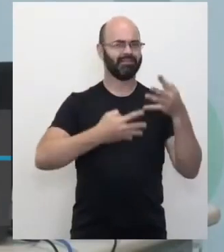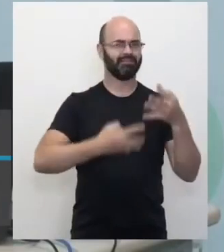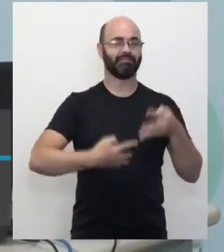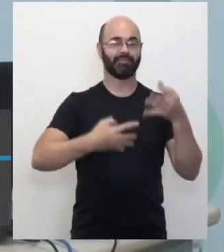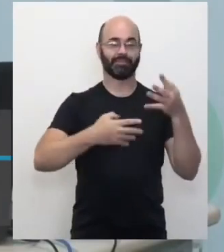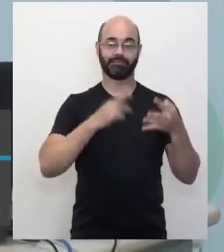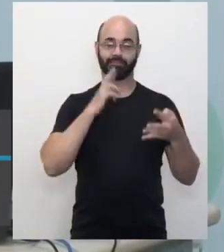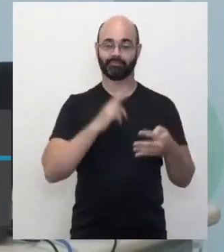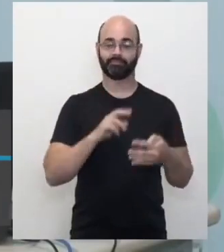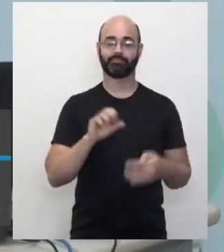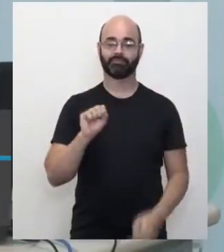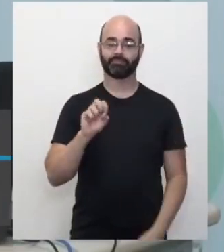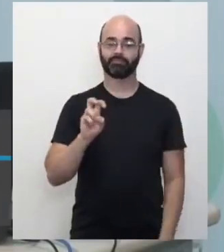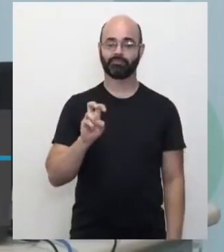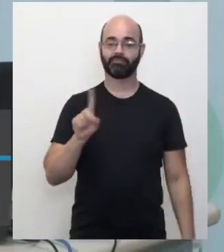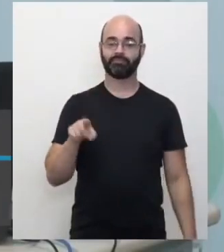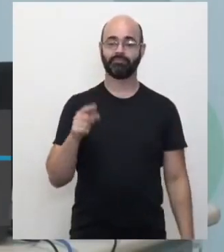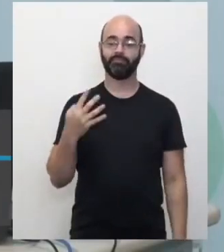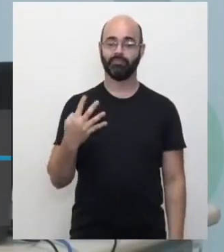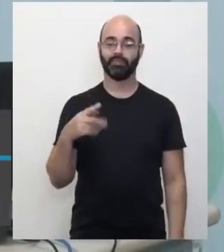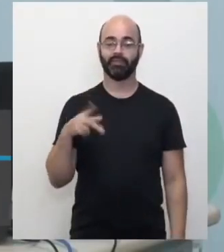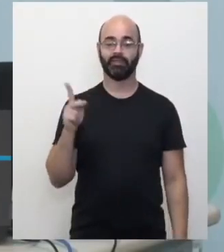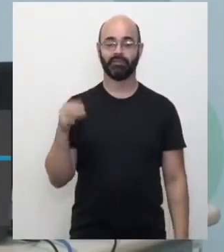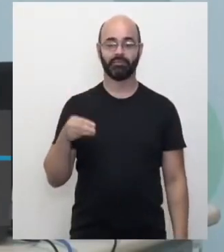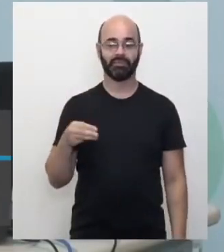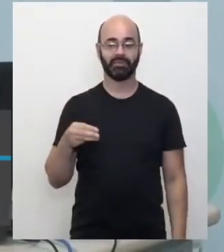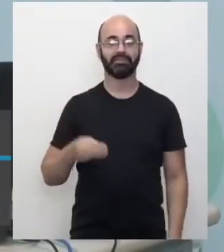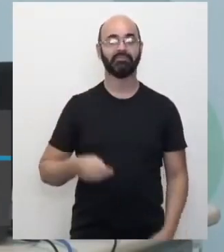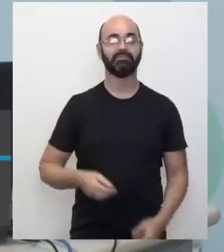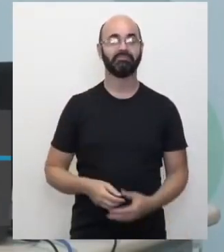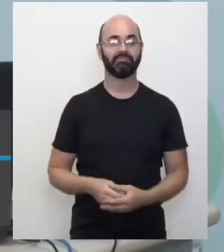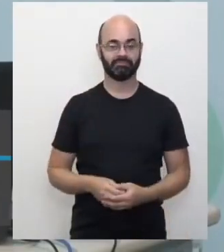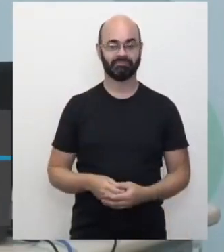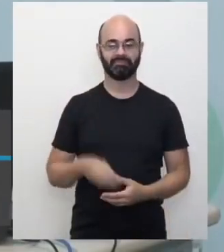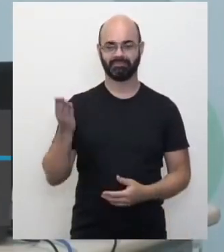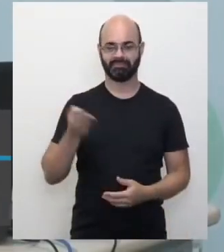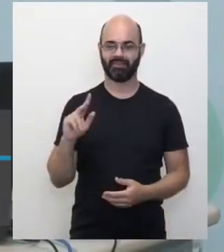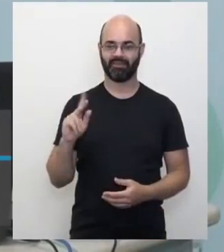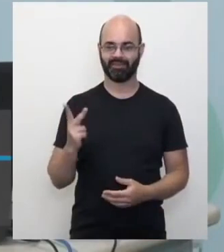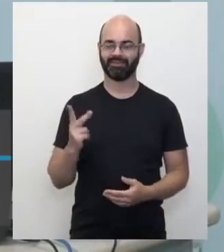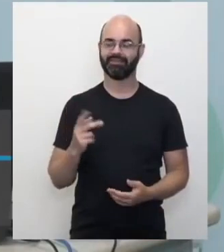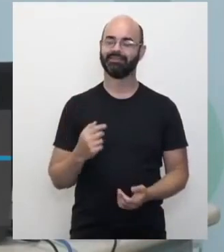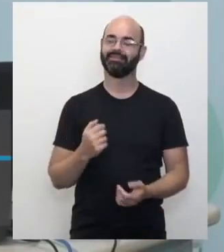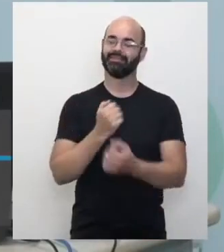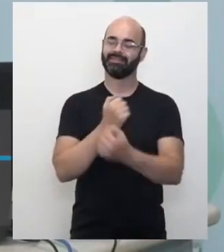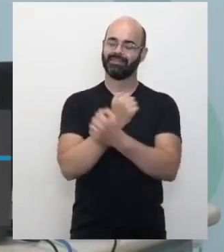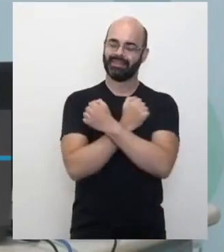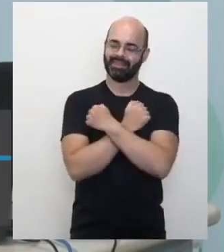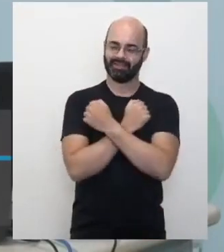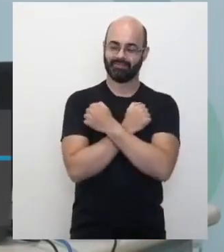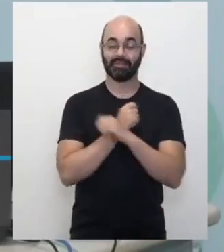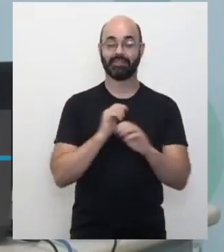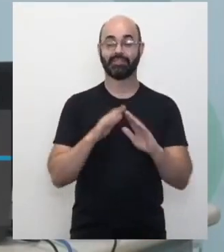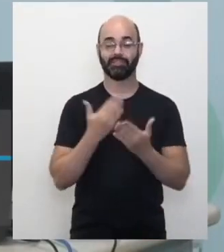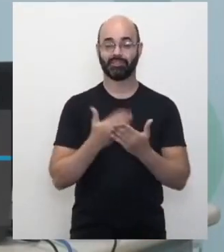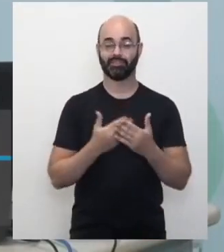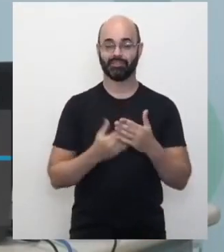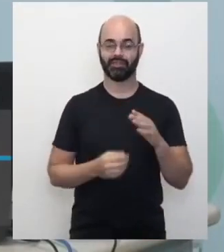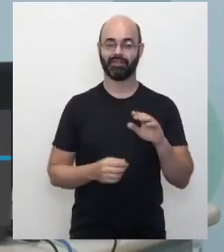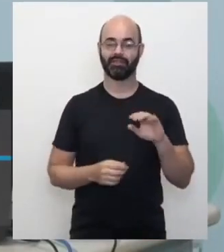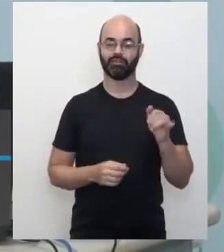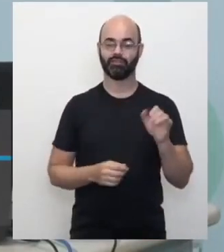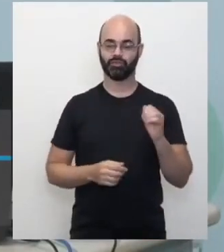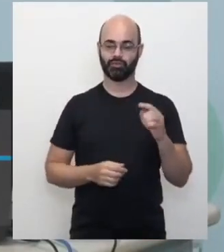de 85,4 km por hora. Então, vai um abraço para os alunos da escola